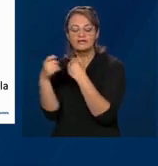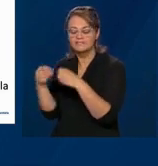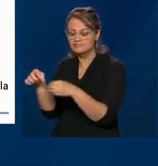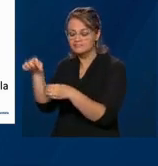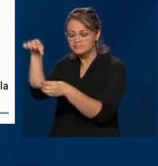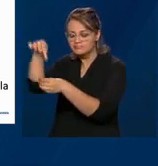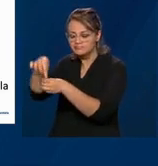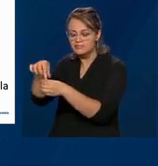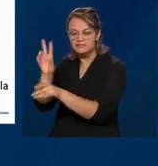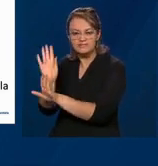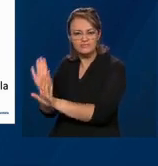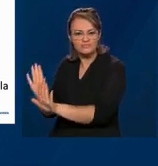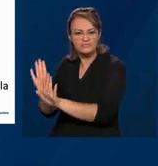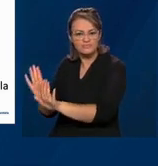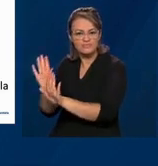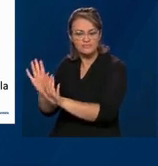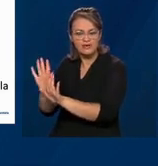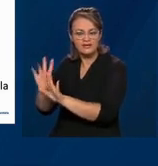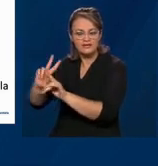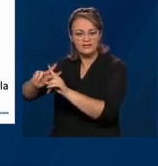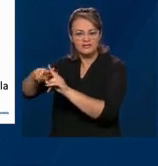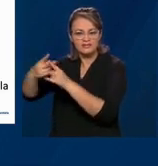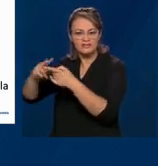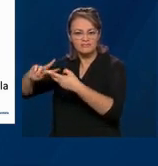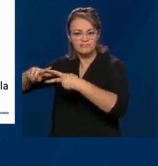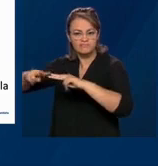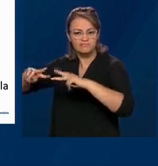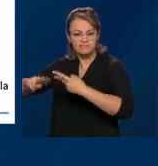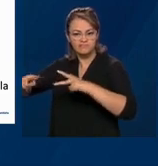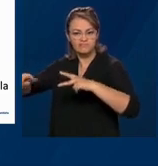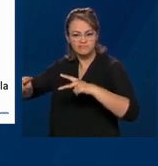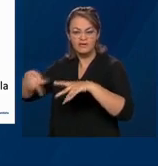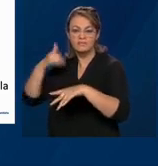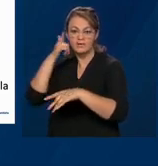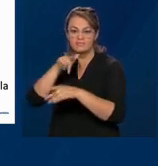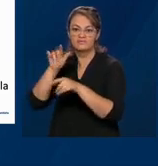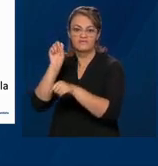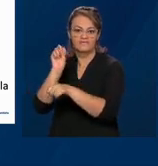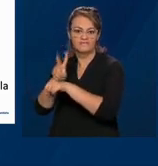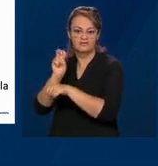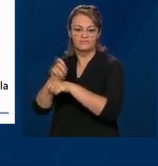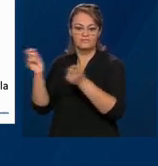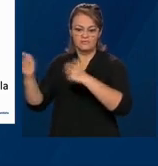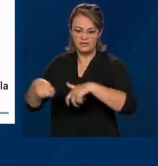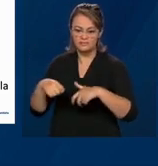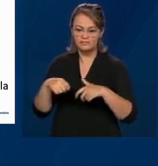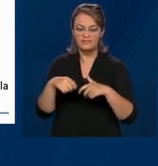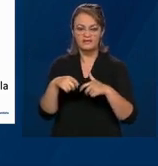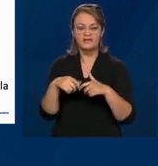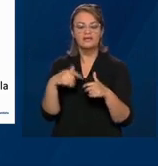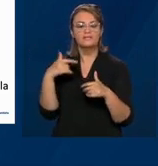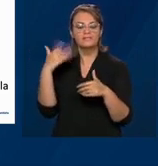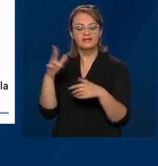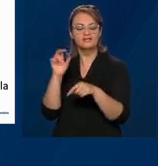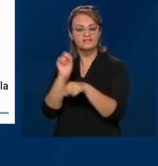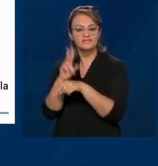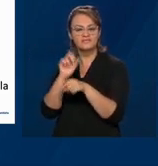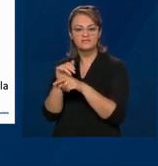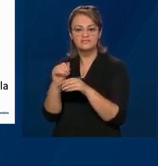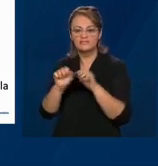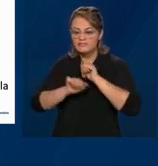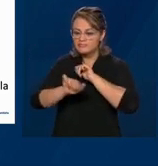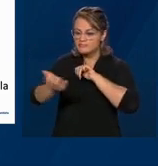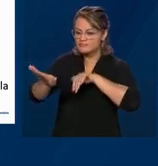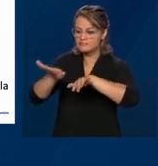ser preservada, multiplicada para que se possa produzir esse vírus. Para que esse vírus possa se propagar, ou